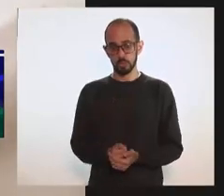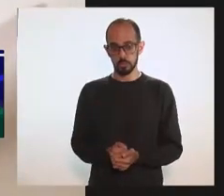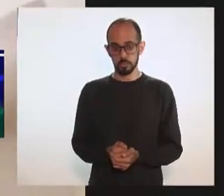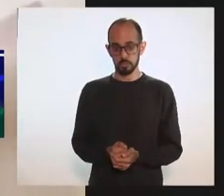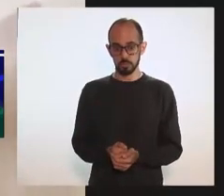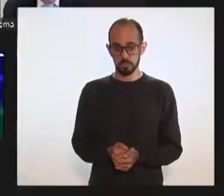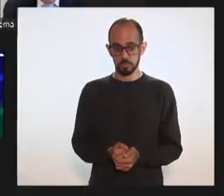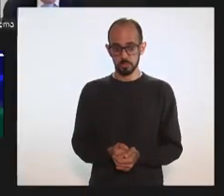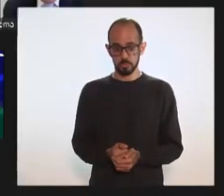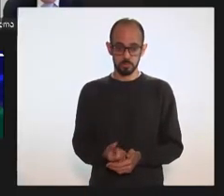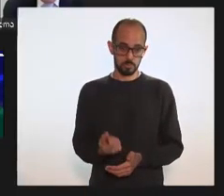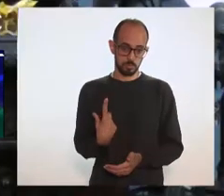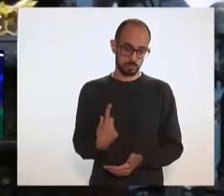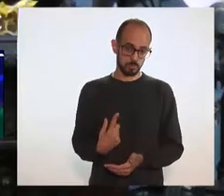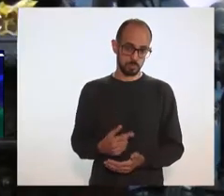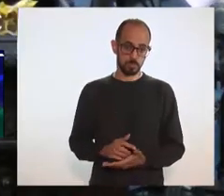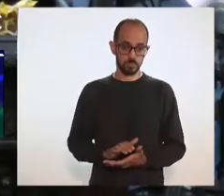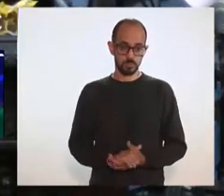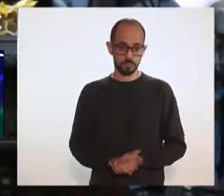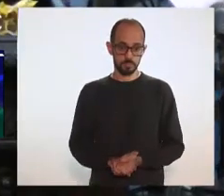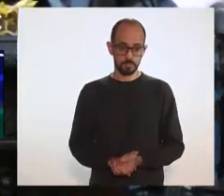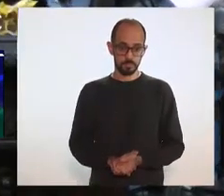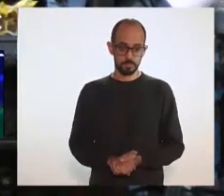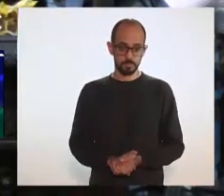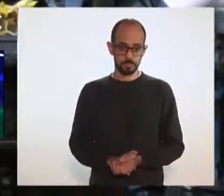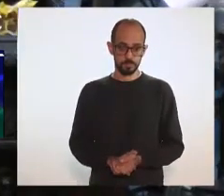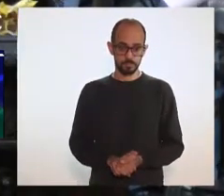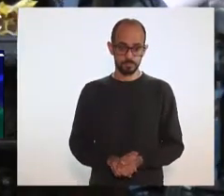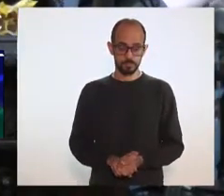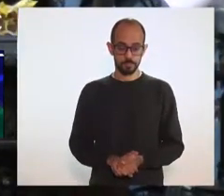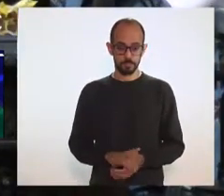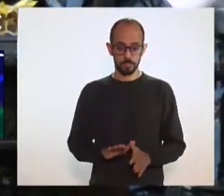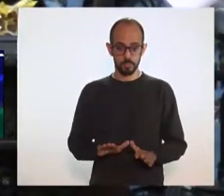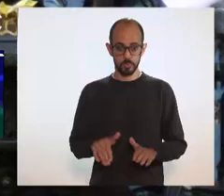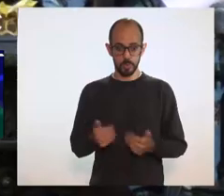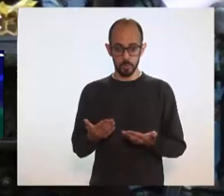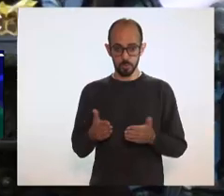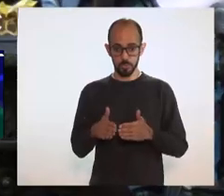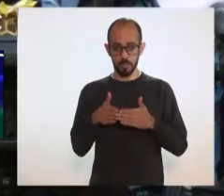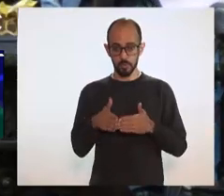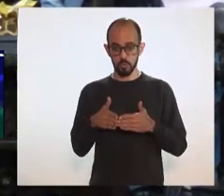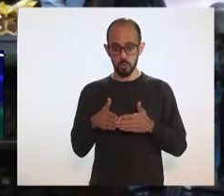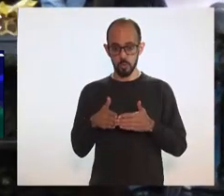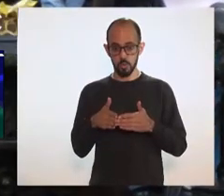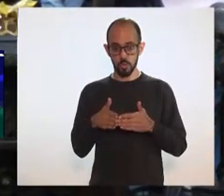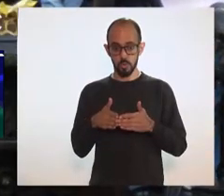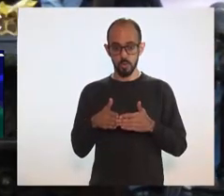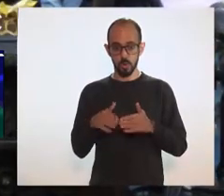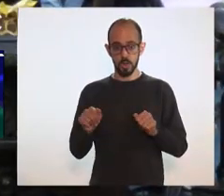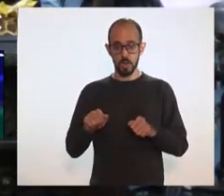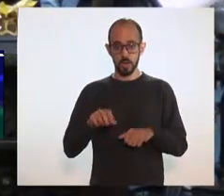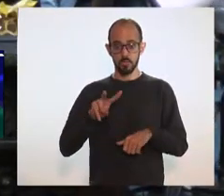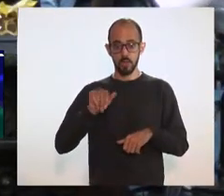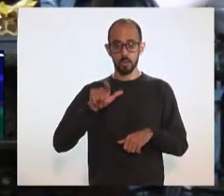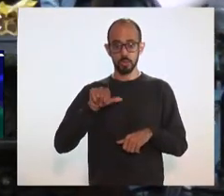Luiz? Não, Alexandre, com gentileza, por favor. Pela Comissão de Economia, deputado Valdec Carneiro.